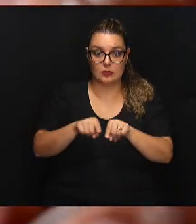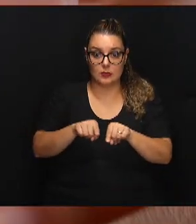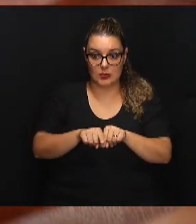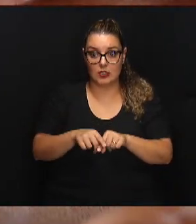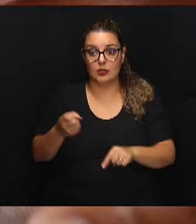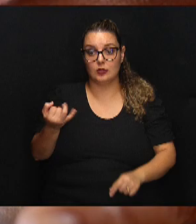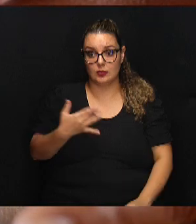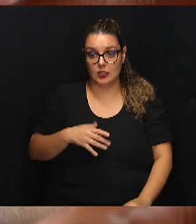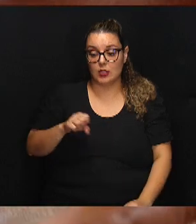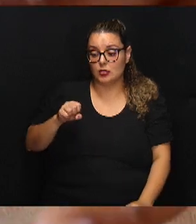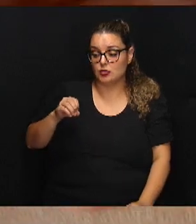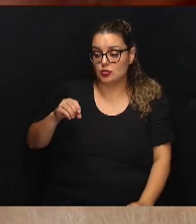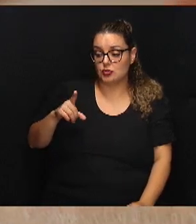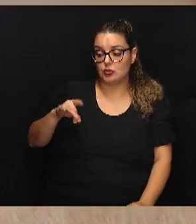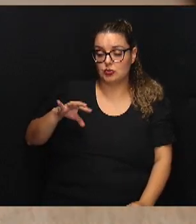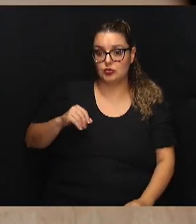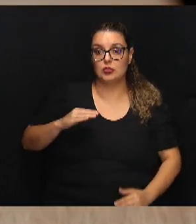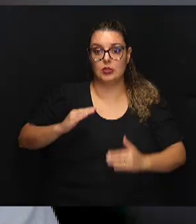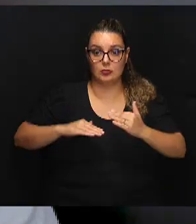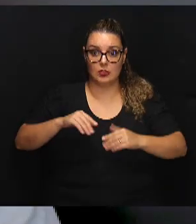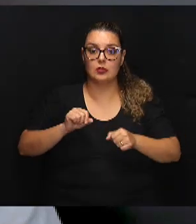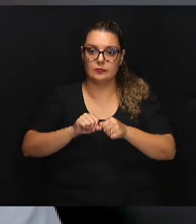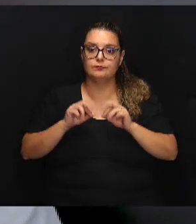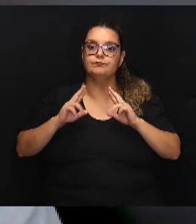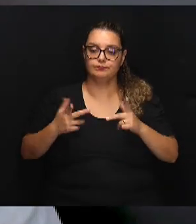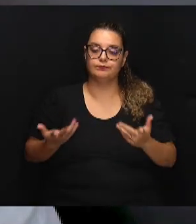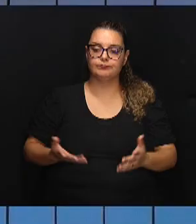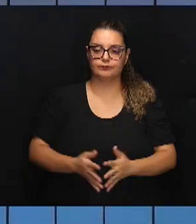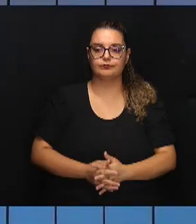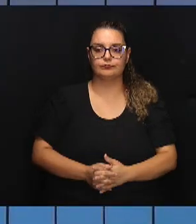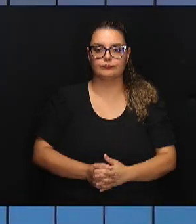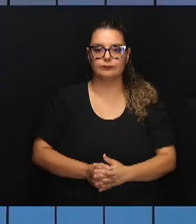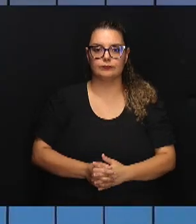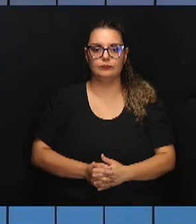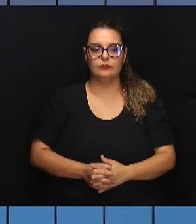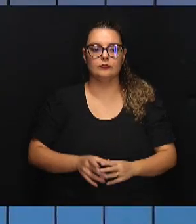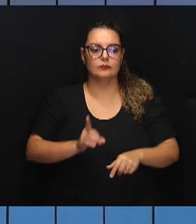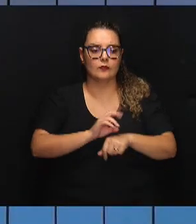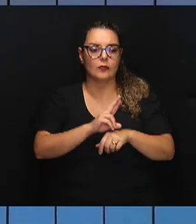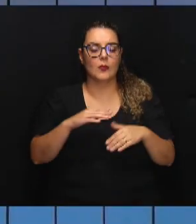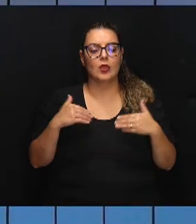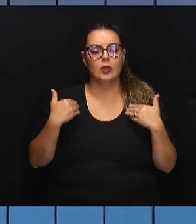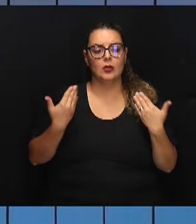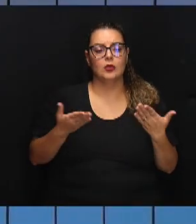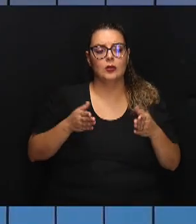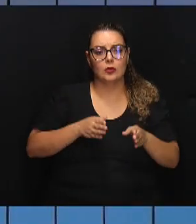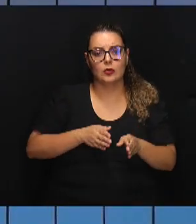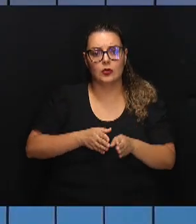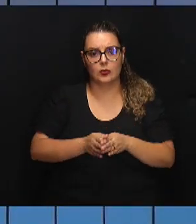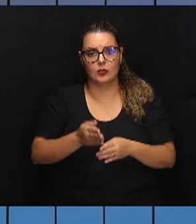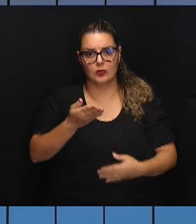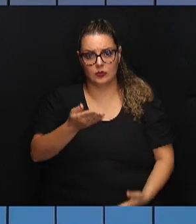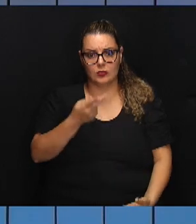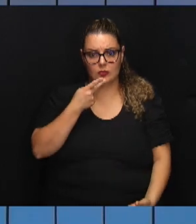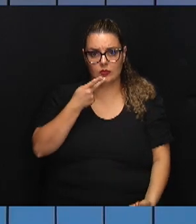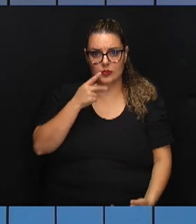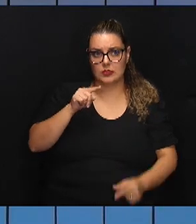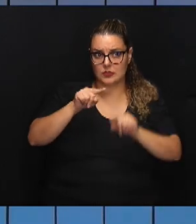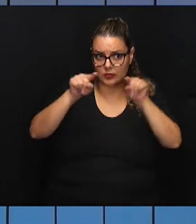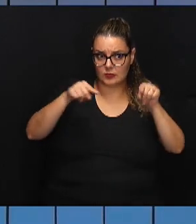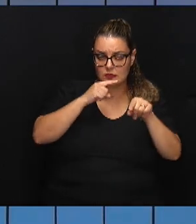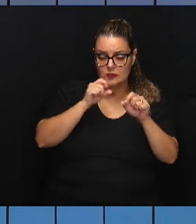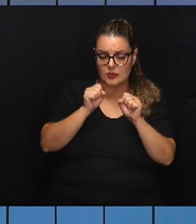quantidade de sódio equilibrada, que a gente sabe que faz diferença, né? Doutor, e qual que é a recomendação, você citou o